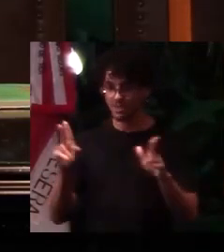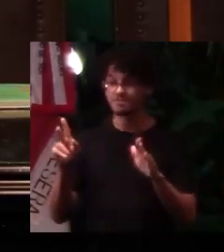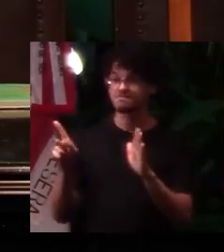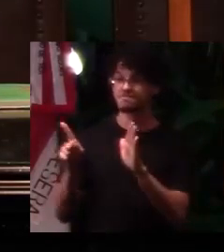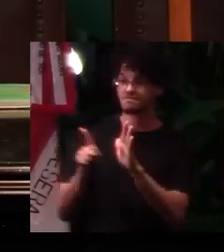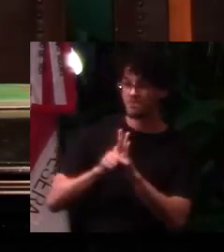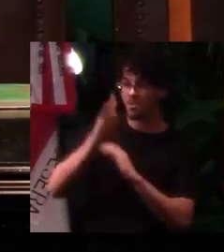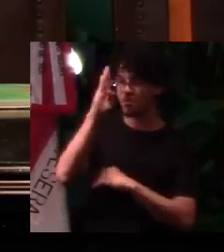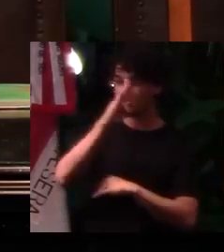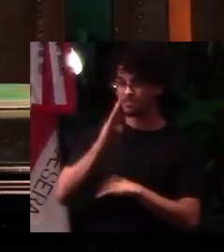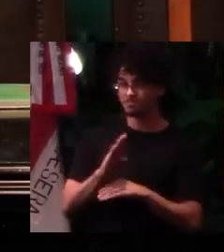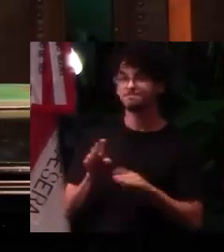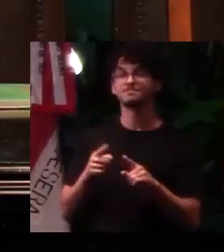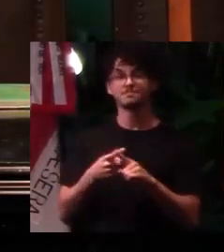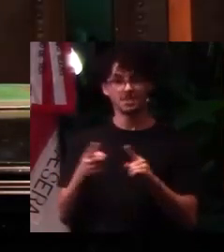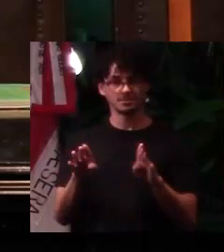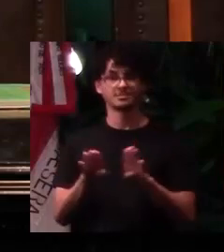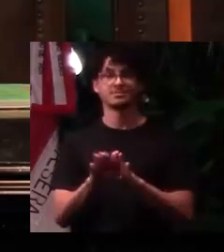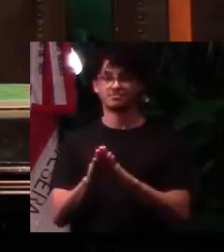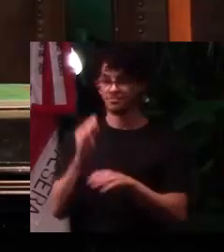países.